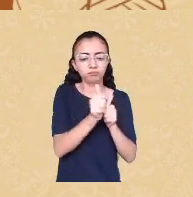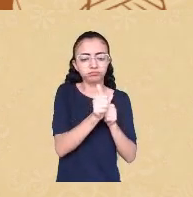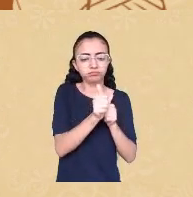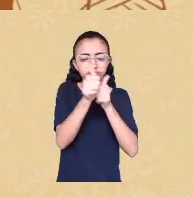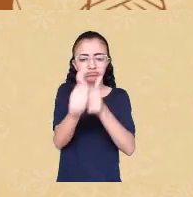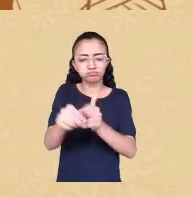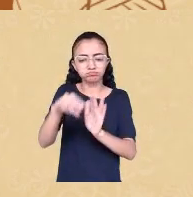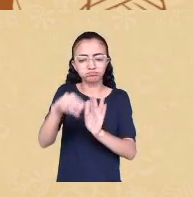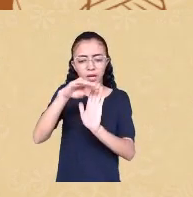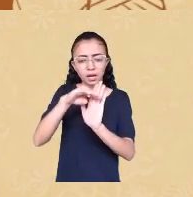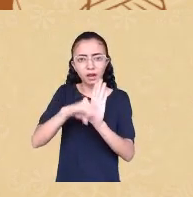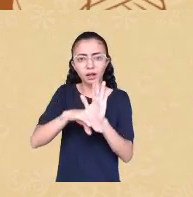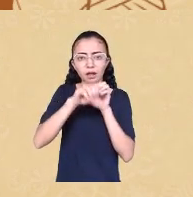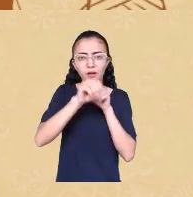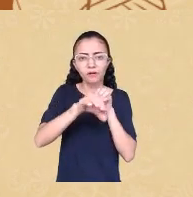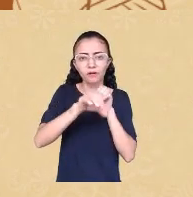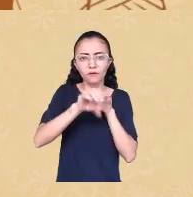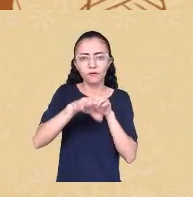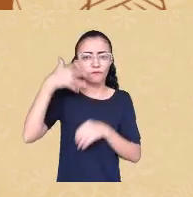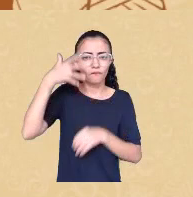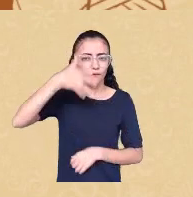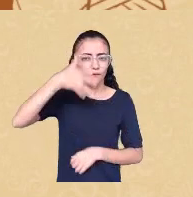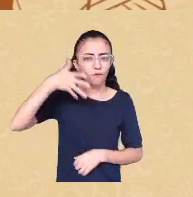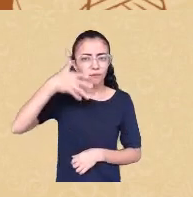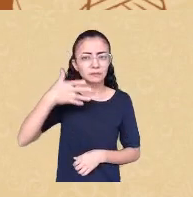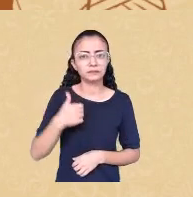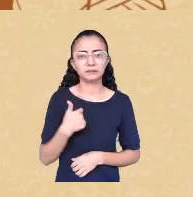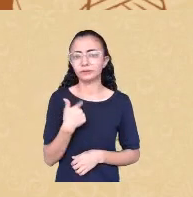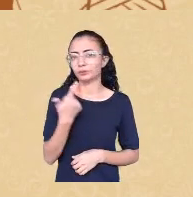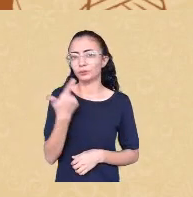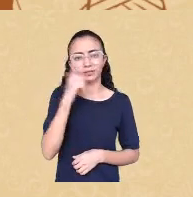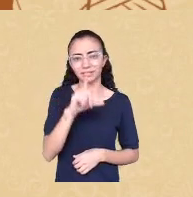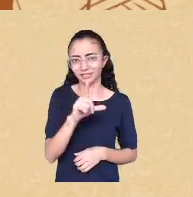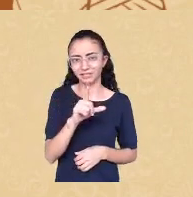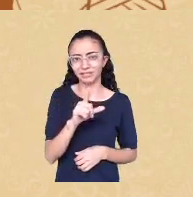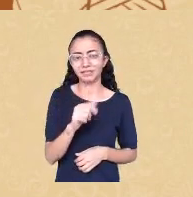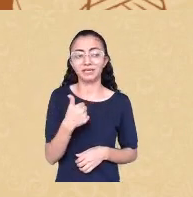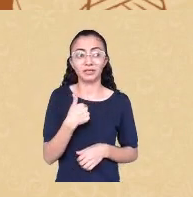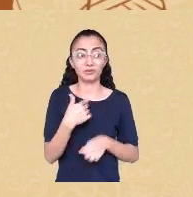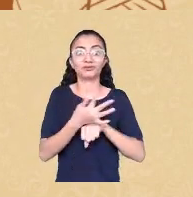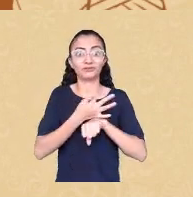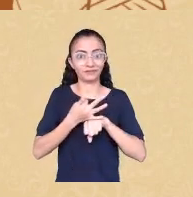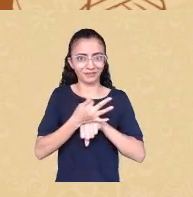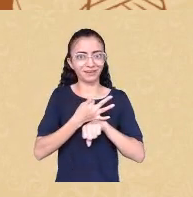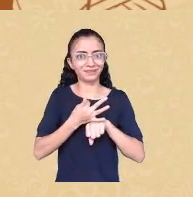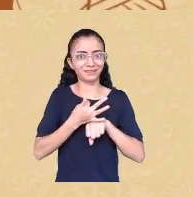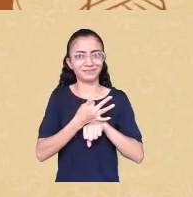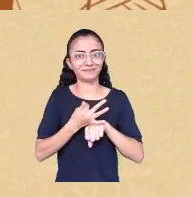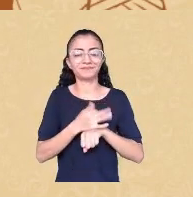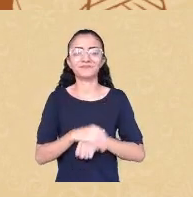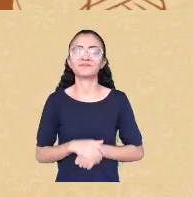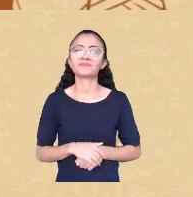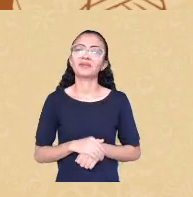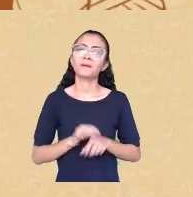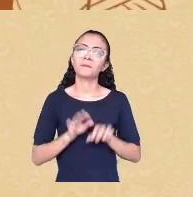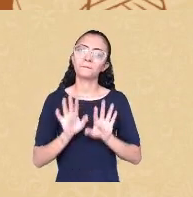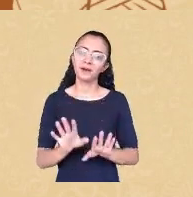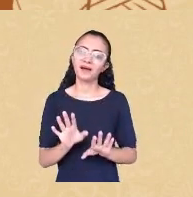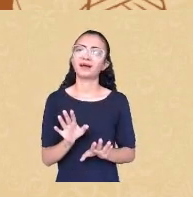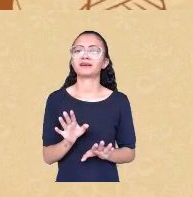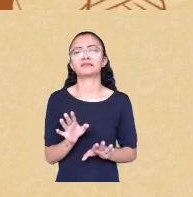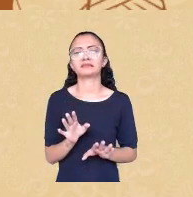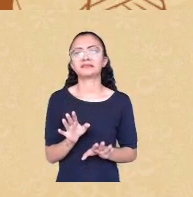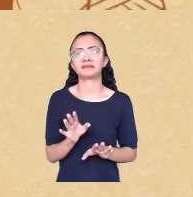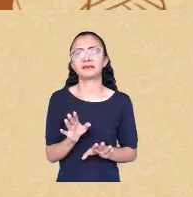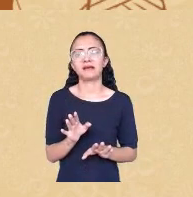formação, e inclusive eu estou de férias formalmente, mas não ia deixar de estar com vocês de forma alguma, porque